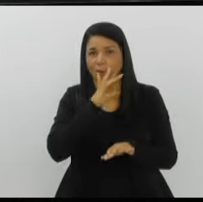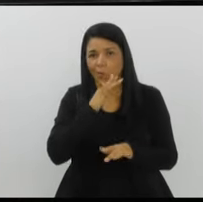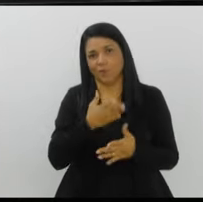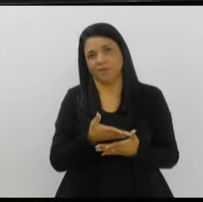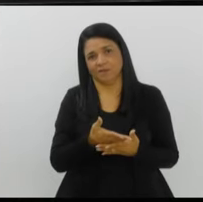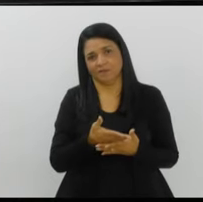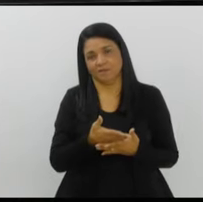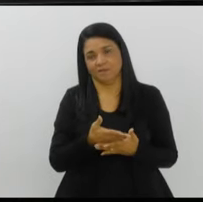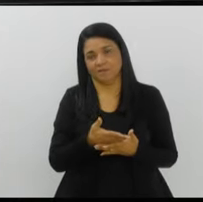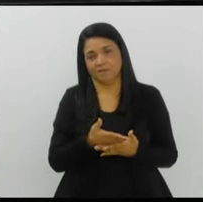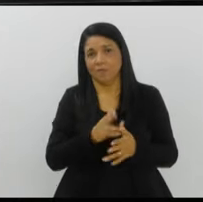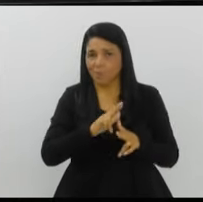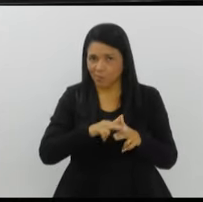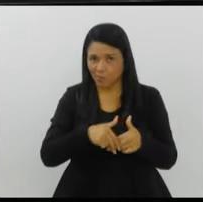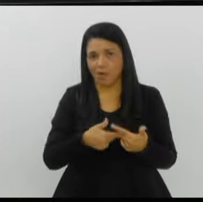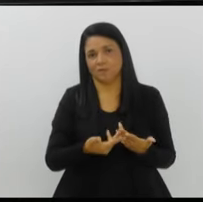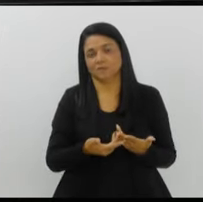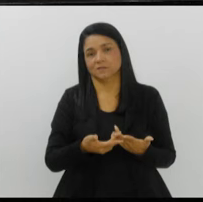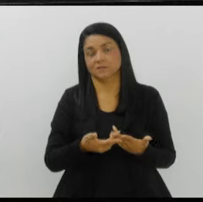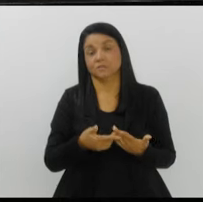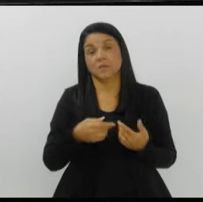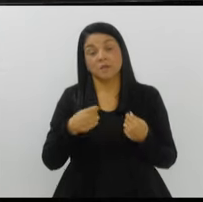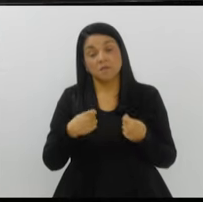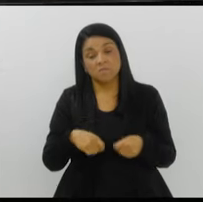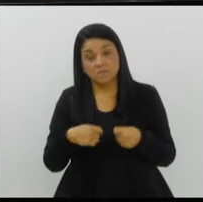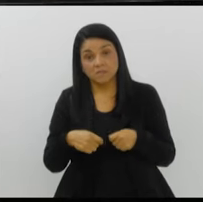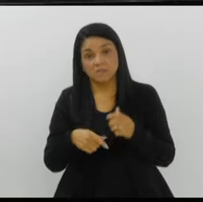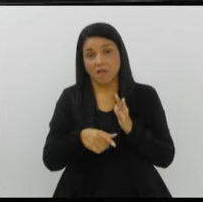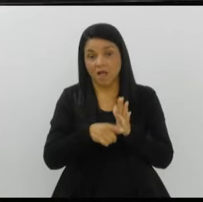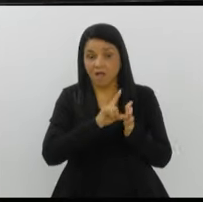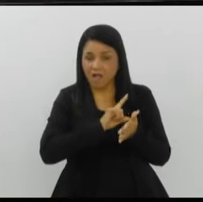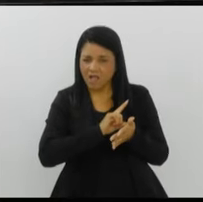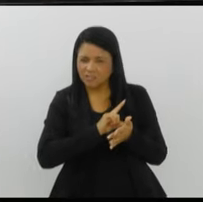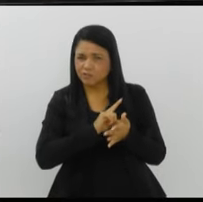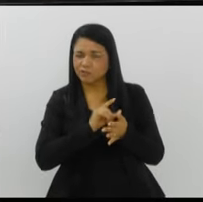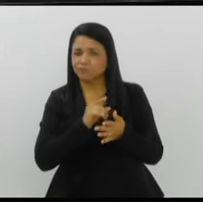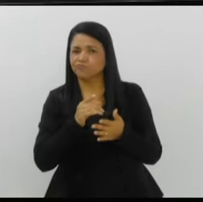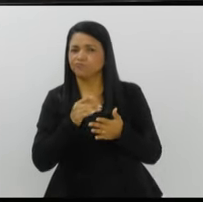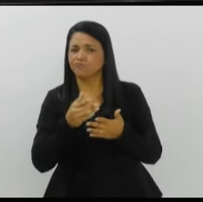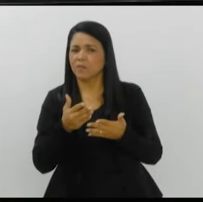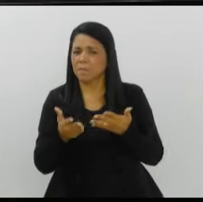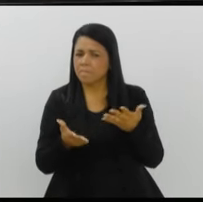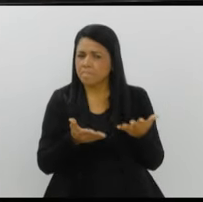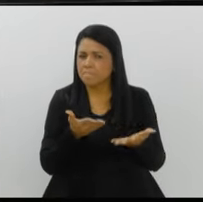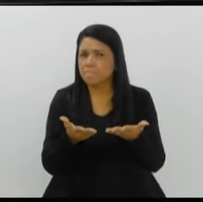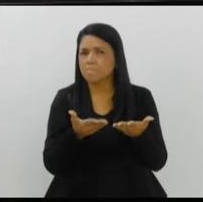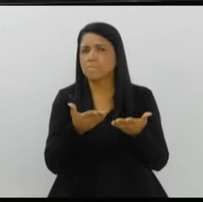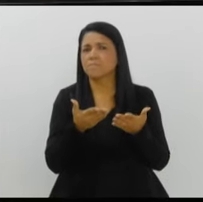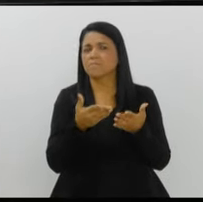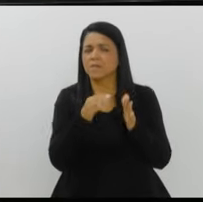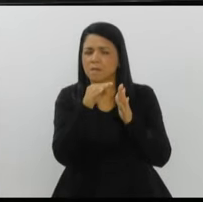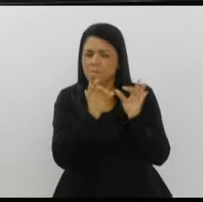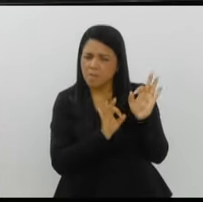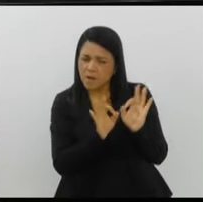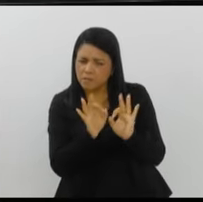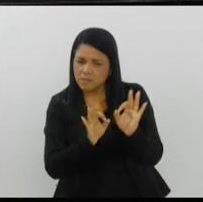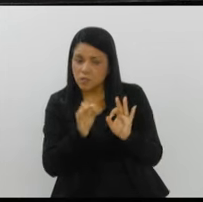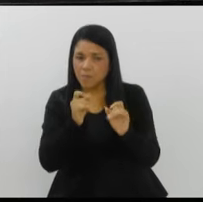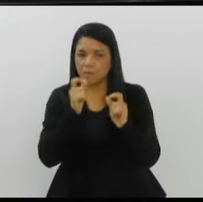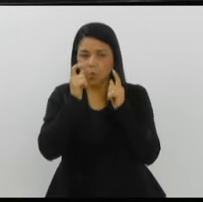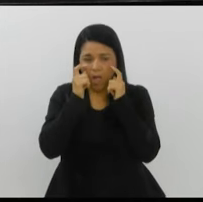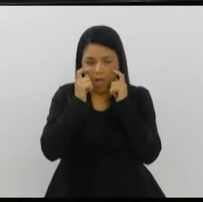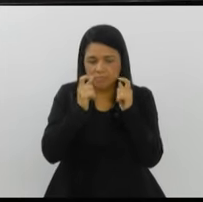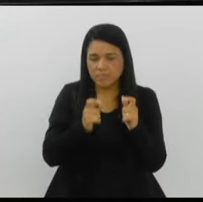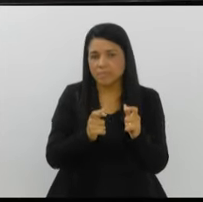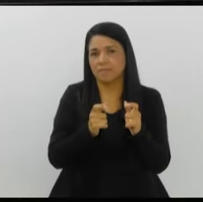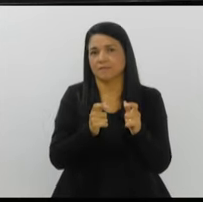Mas tudo isso tem que ser cuidado, com muito planejamento, com muita atenção, para que